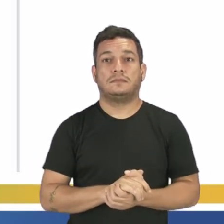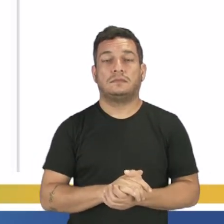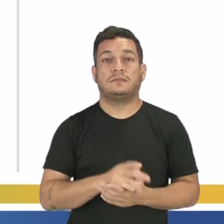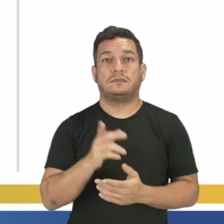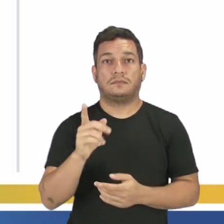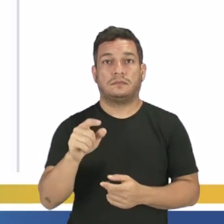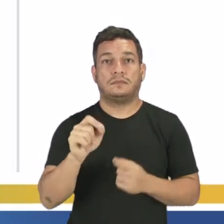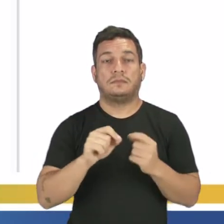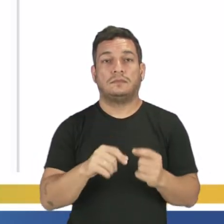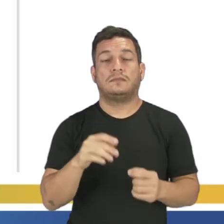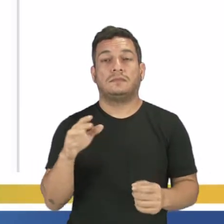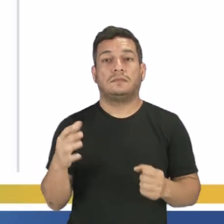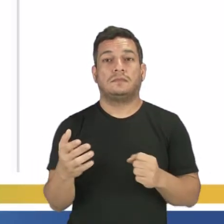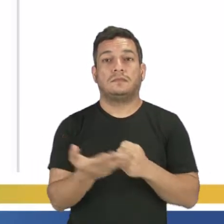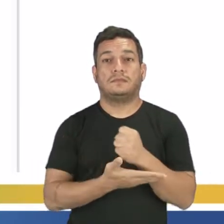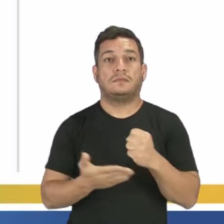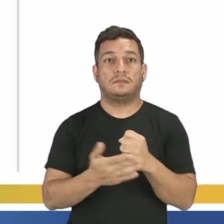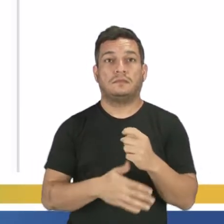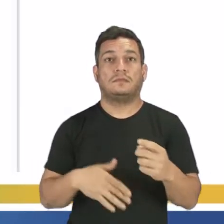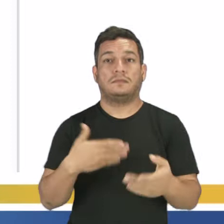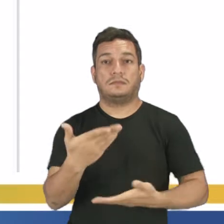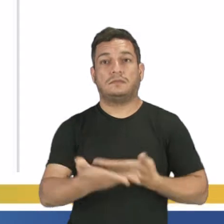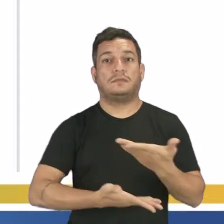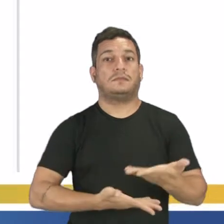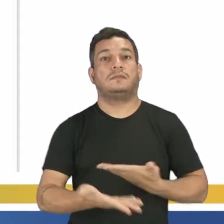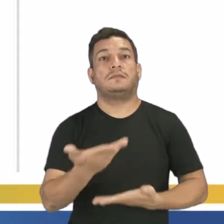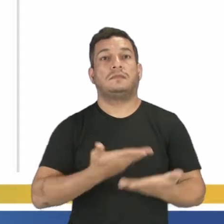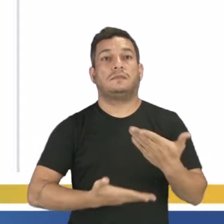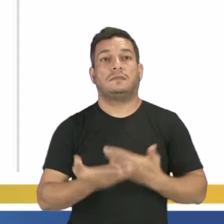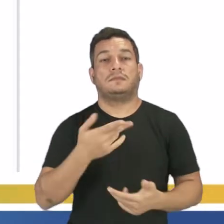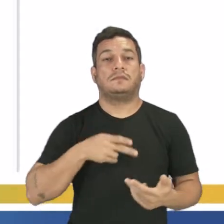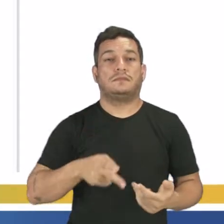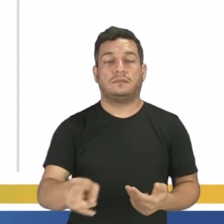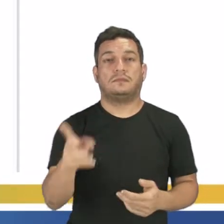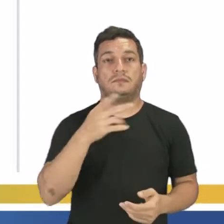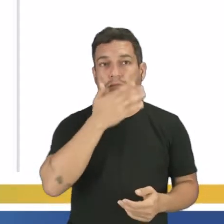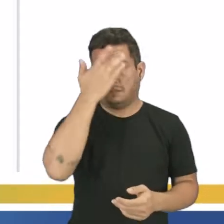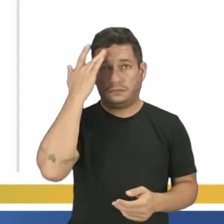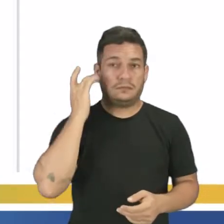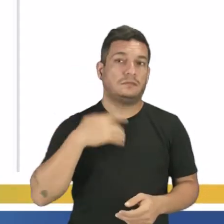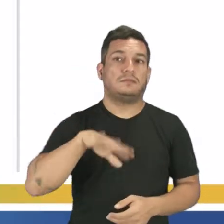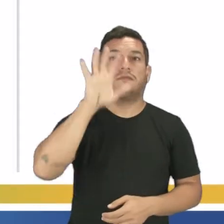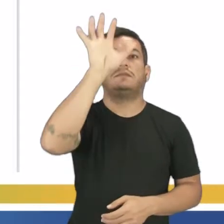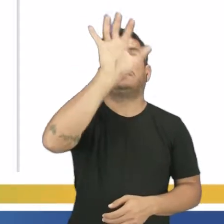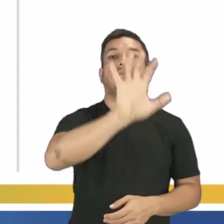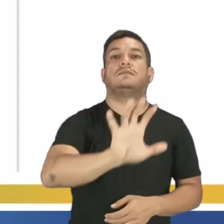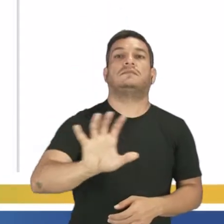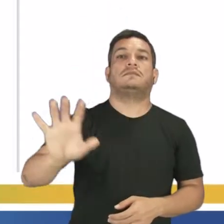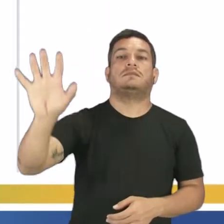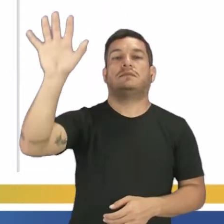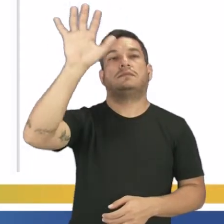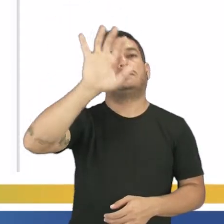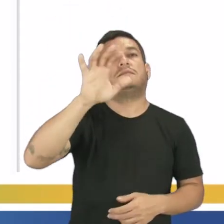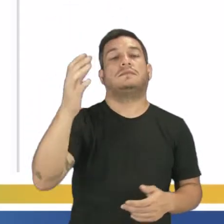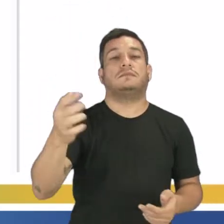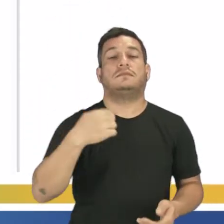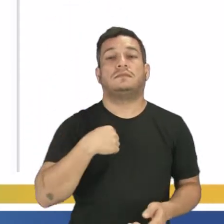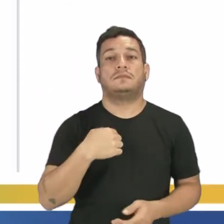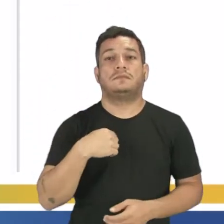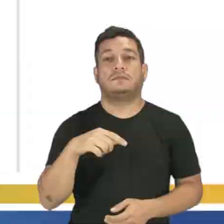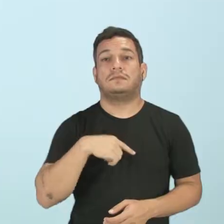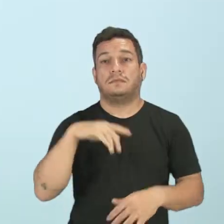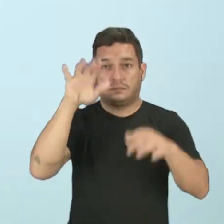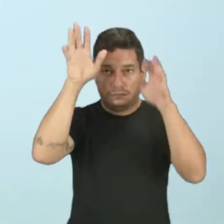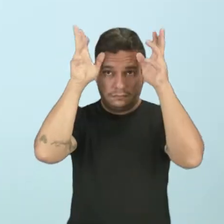resultado de uma interação contínua de pessoas de determinadas regiões. Então, eu sou